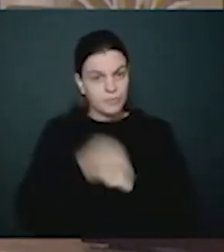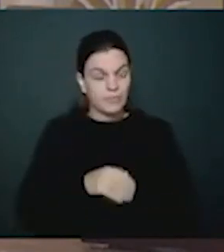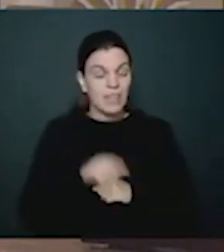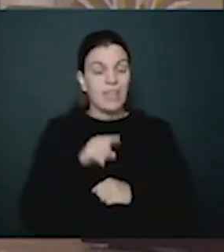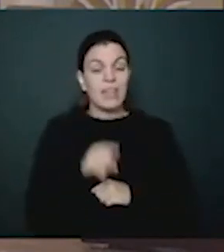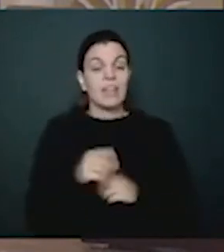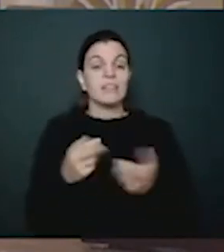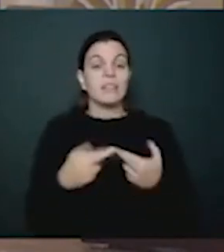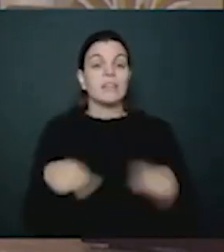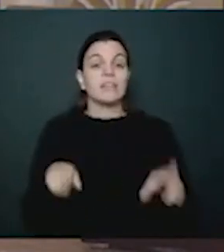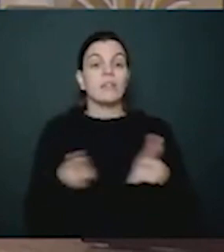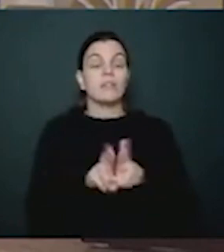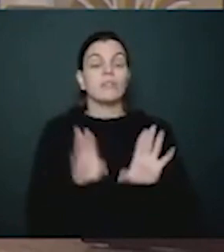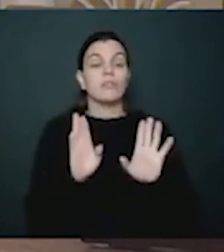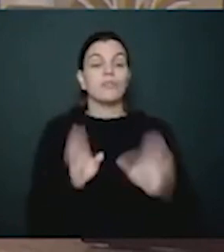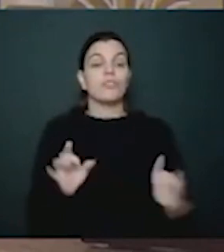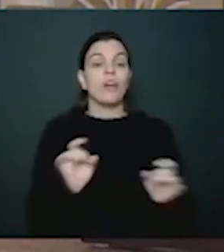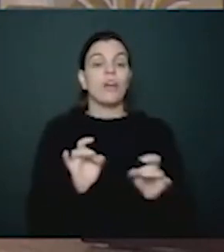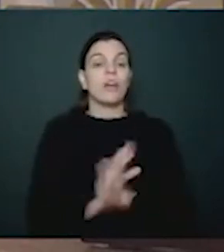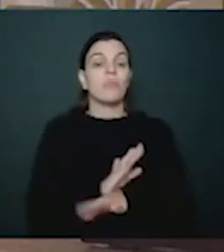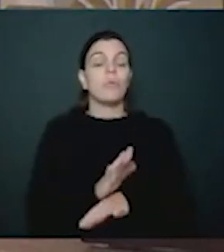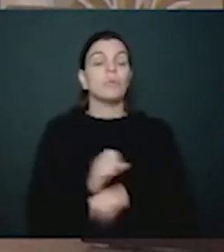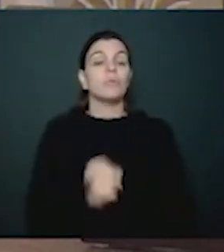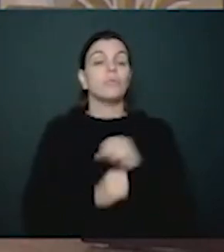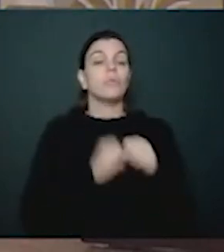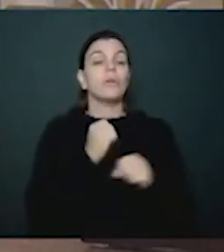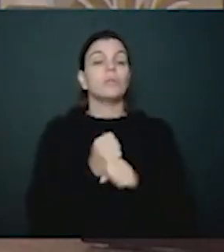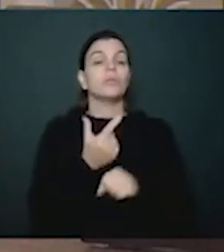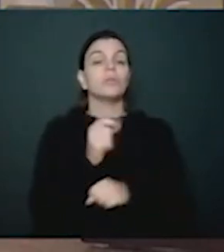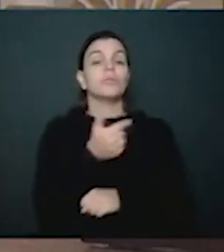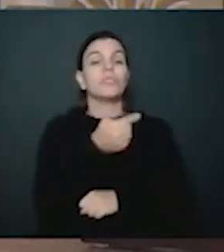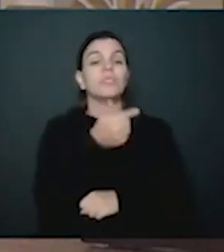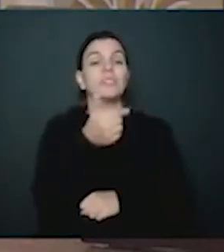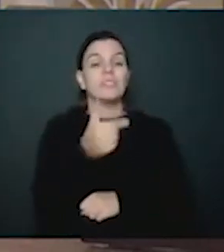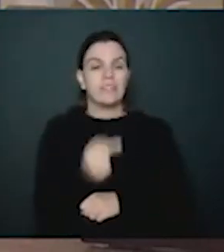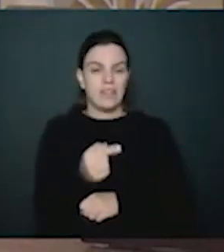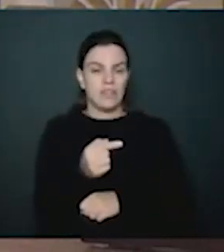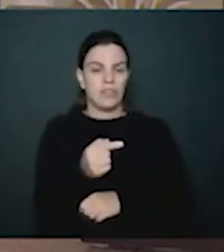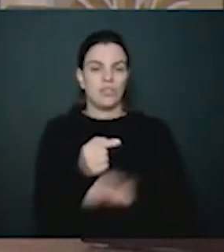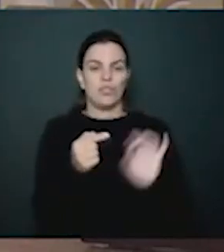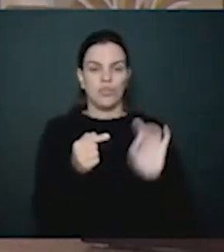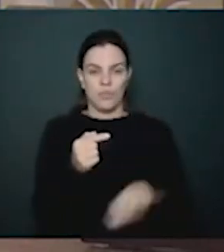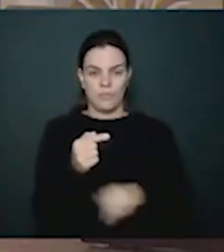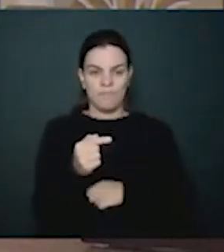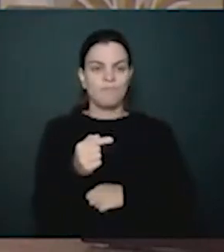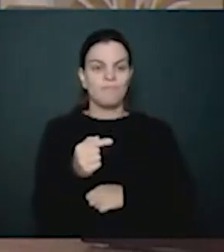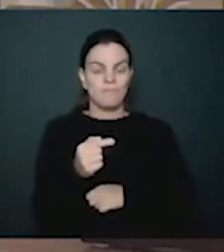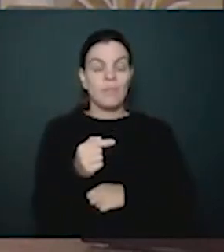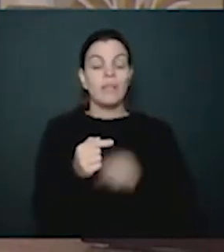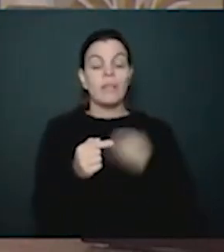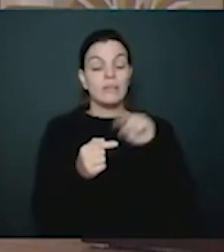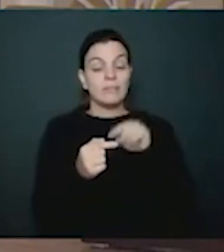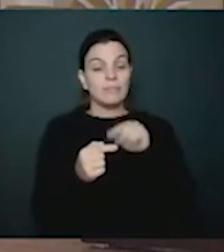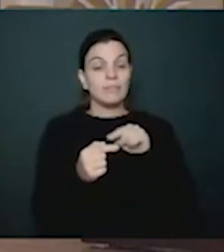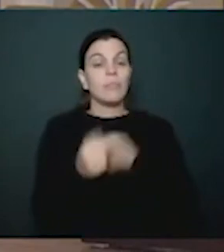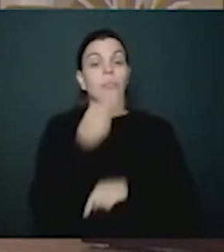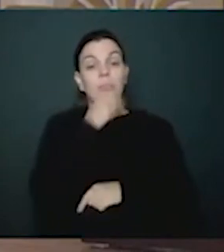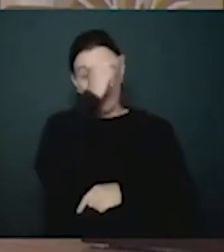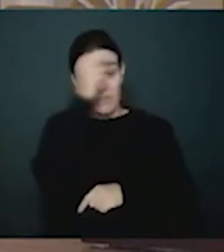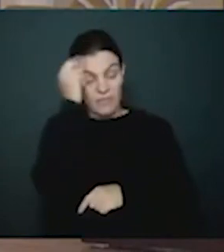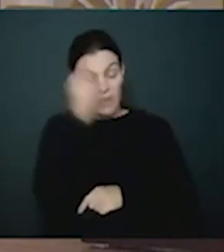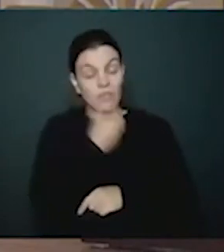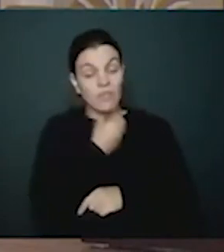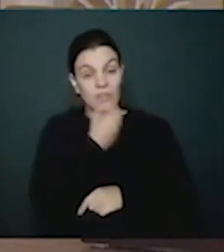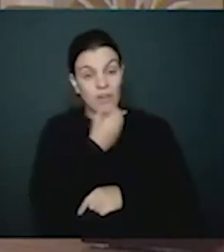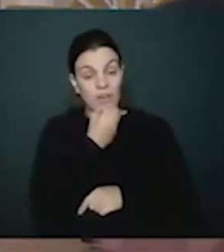concluído somente em 2017. E, nessa ocasião, o prefeito Rafael Greca, no seu discurso